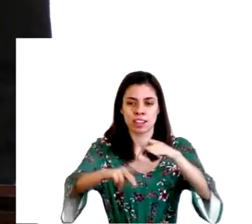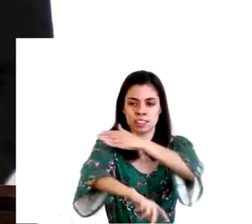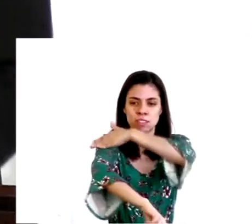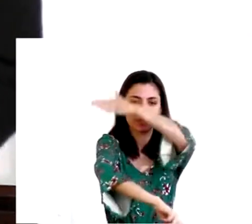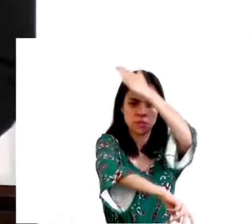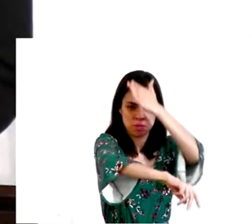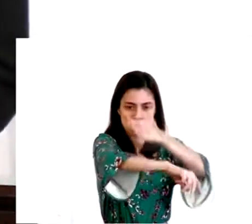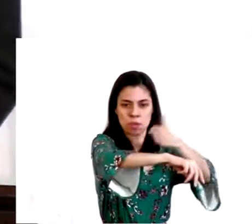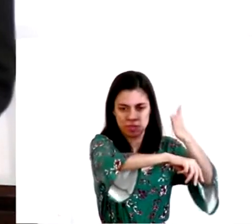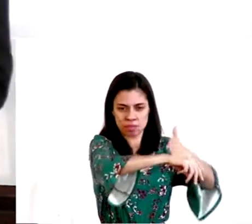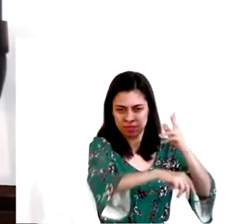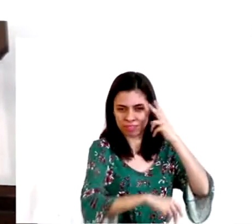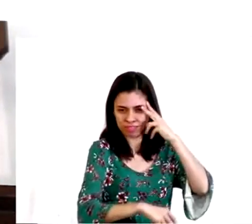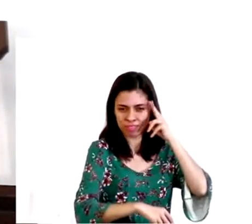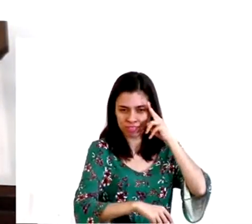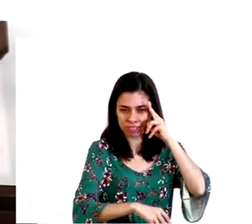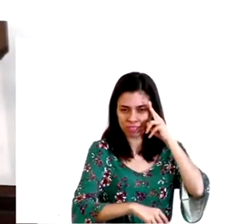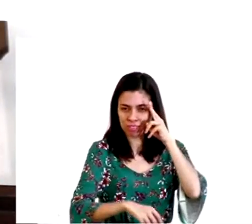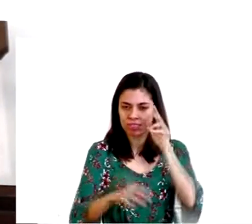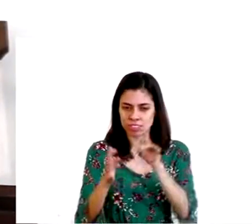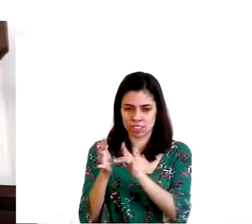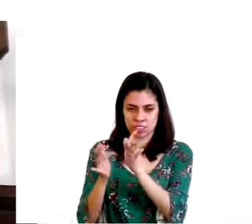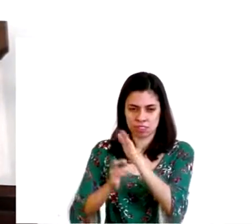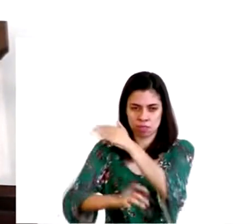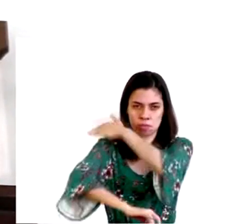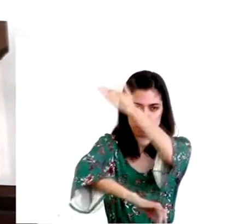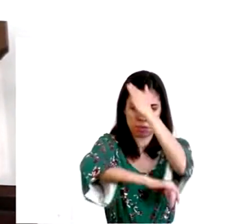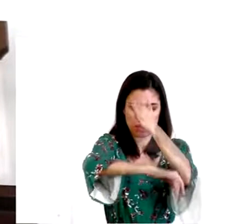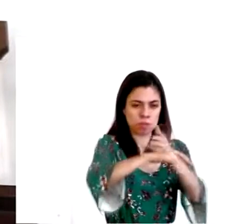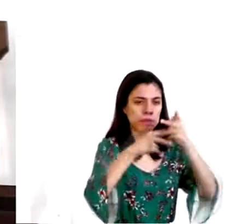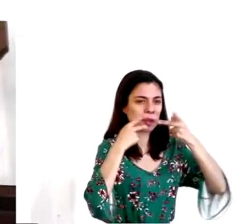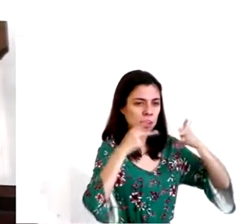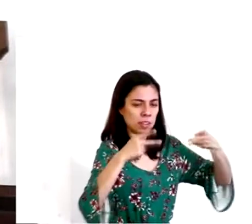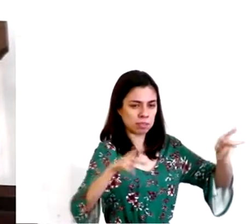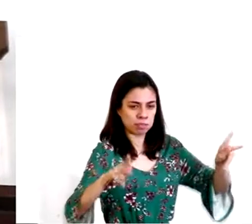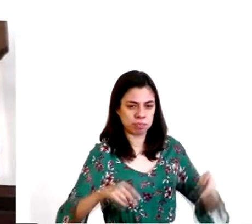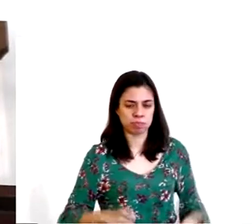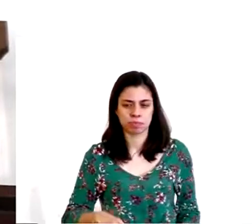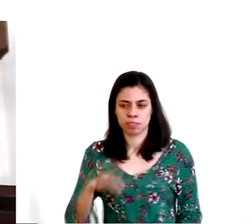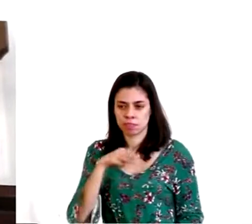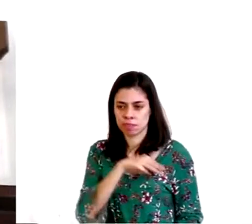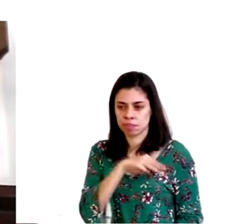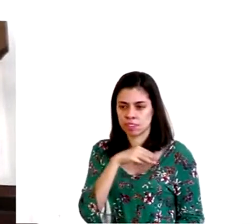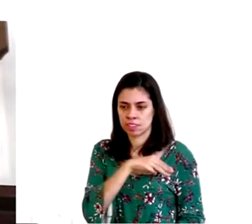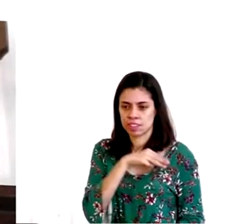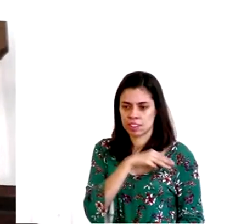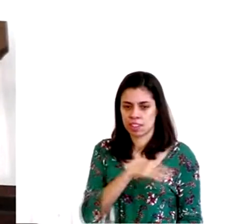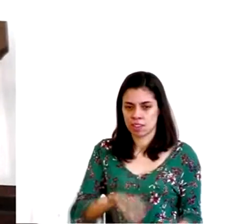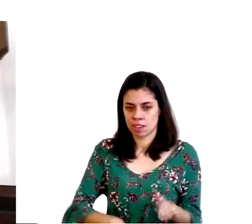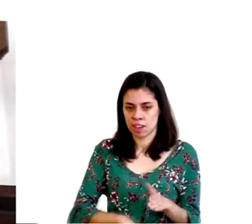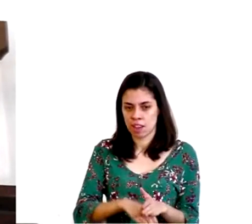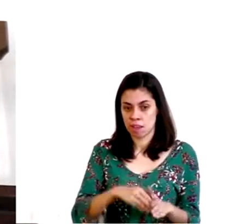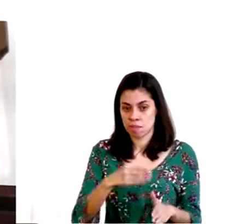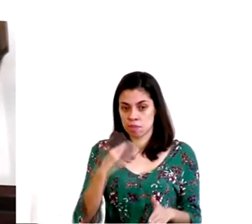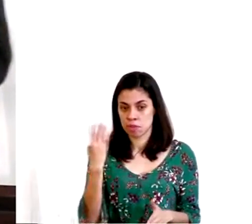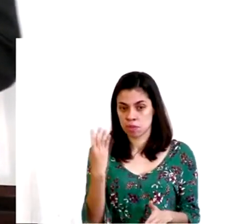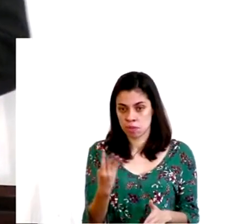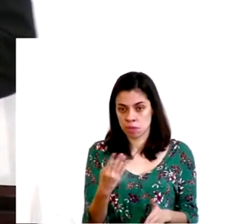longo, provavelmente, do ano. Evangelho de Mateus, no capítulo 4,